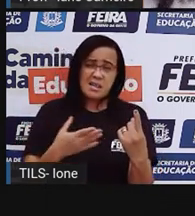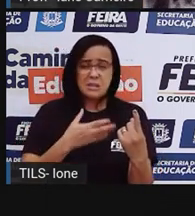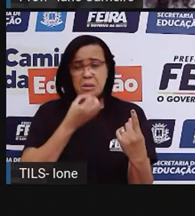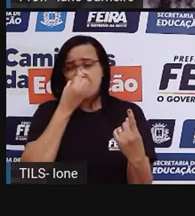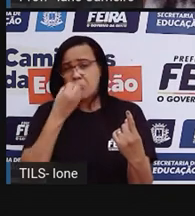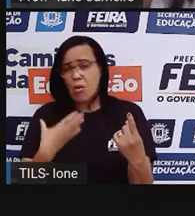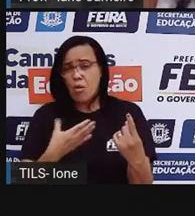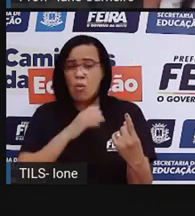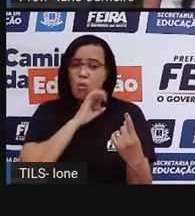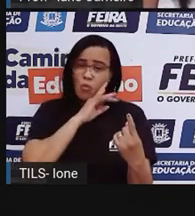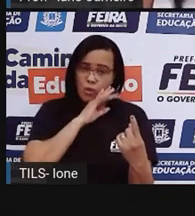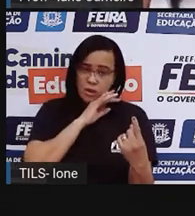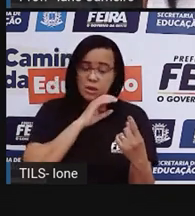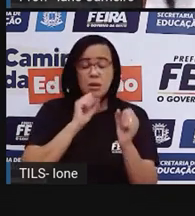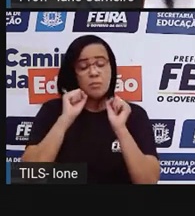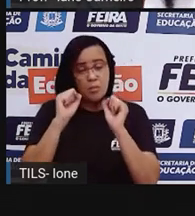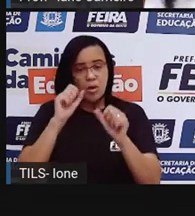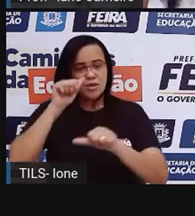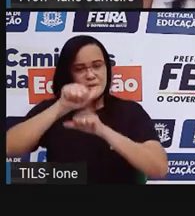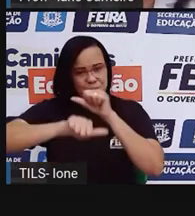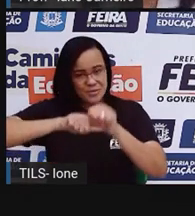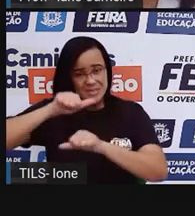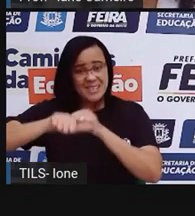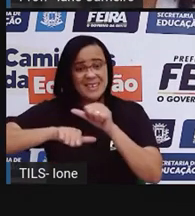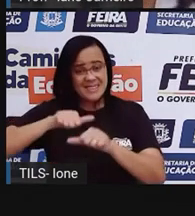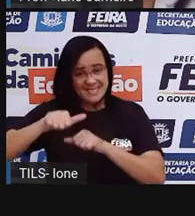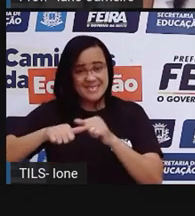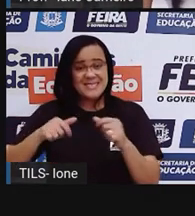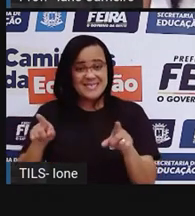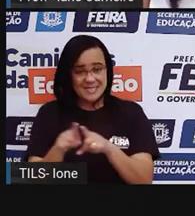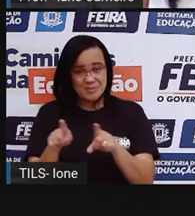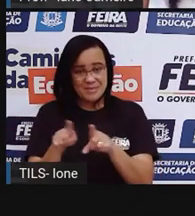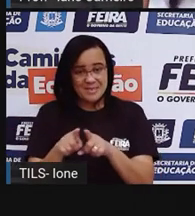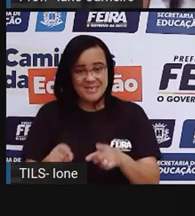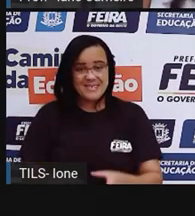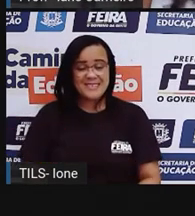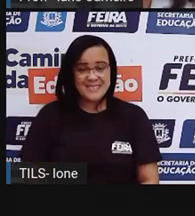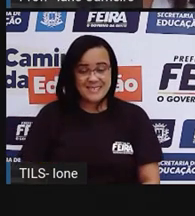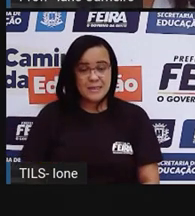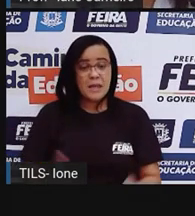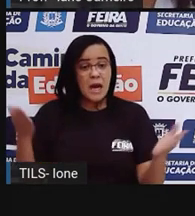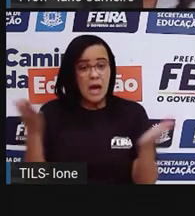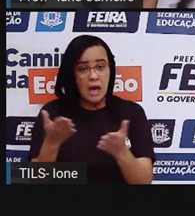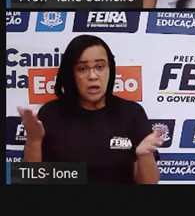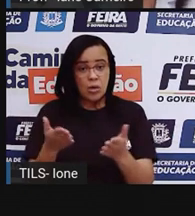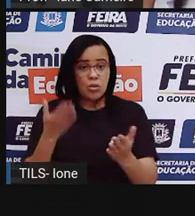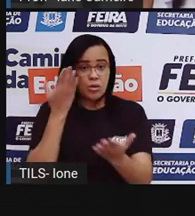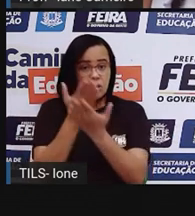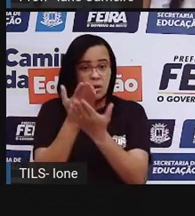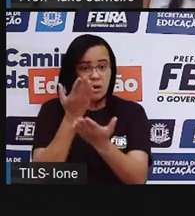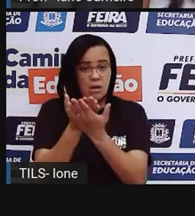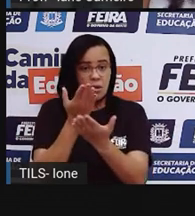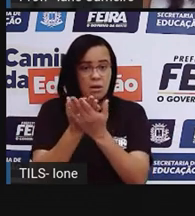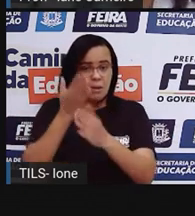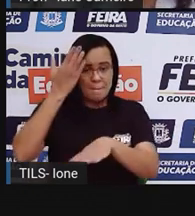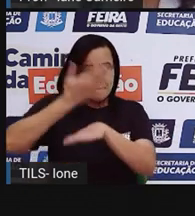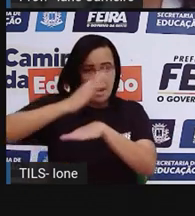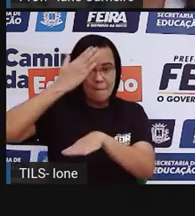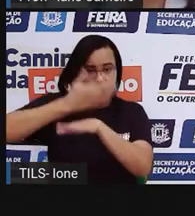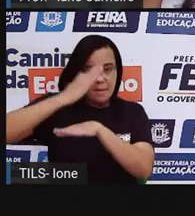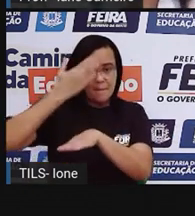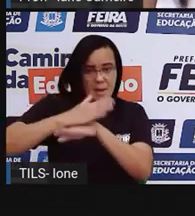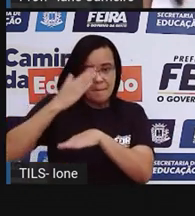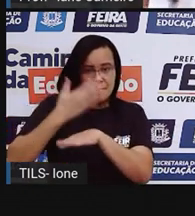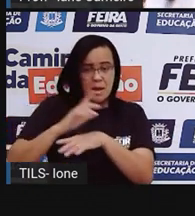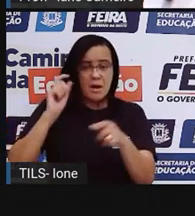atitudes, tá joia? Então, a gente vai ter agora a aula prática em que a gente vai fazer construir o pote da